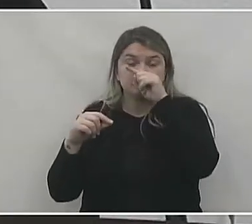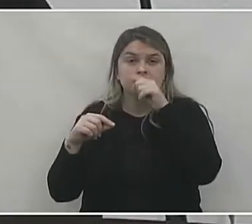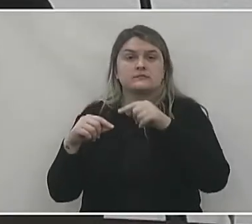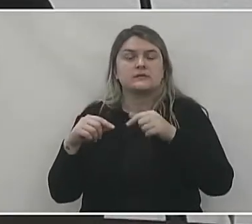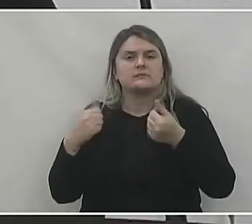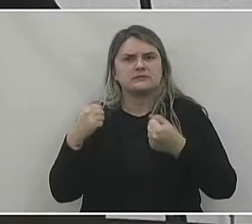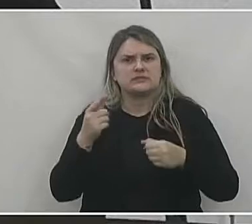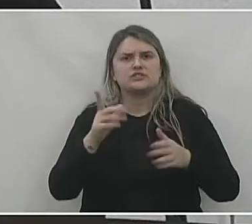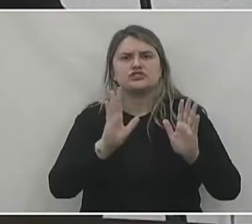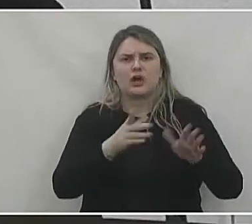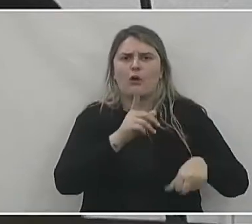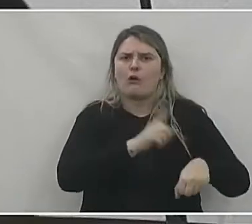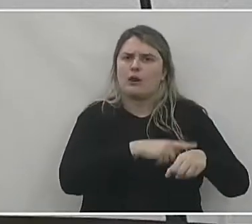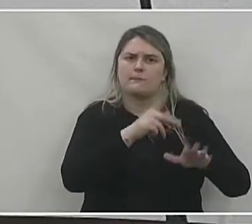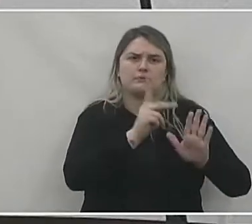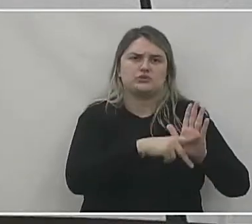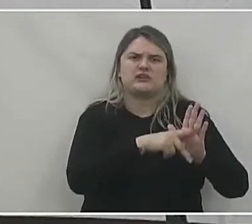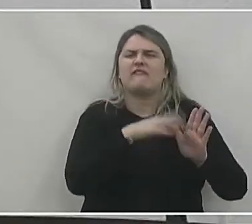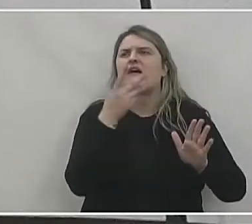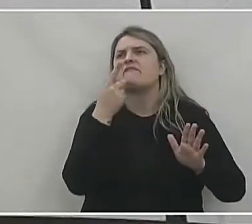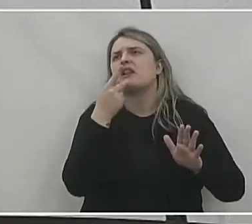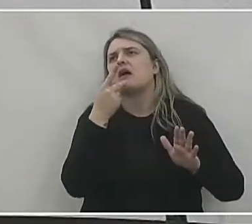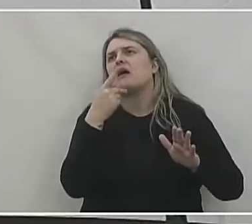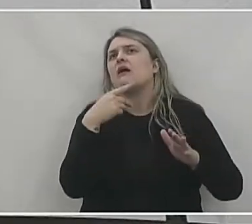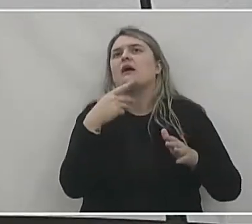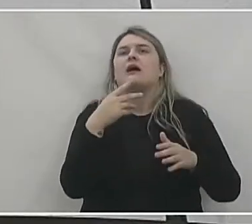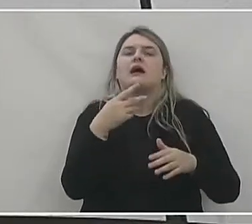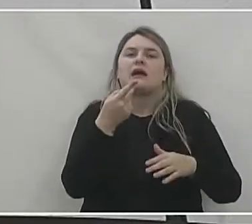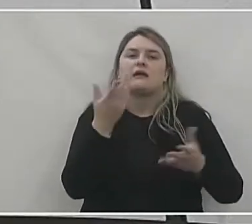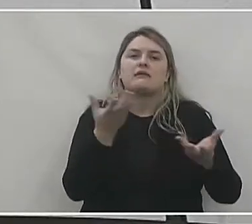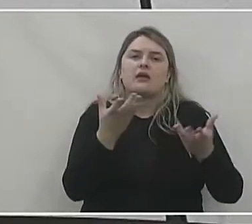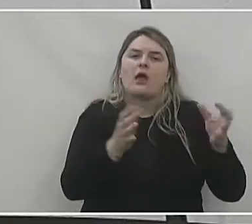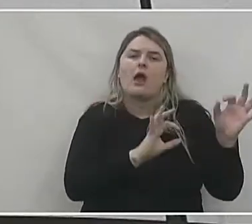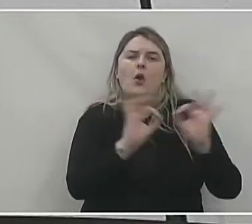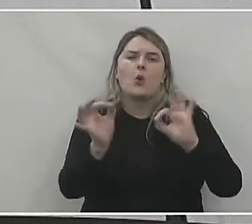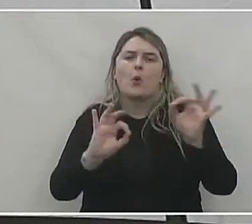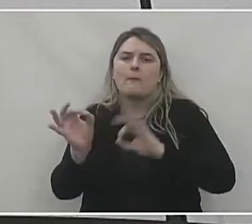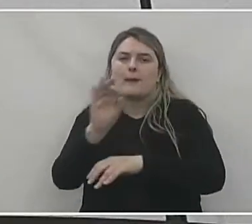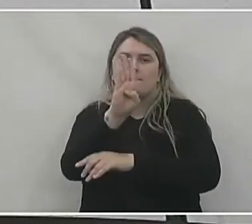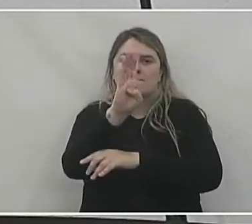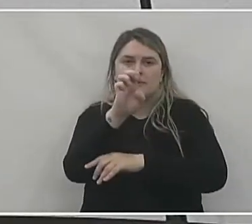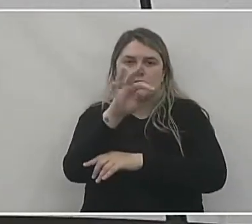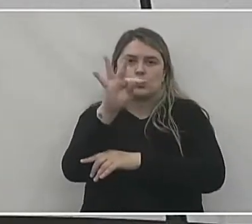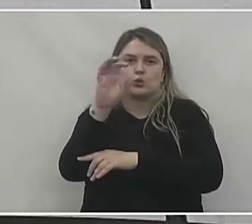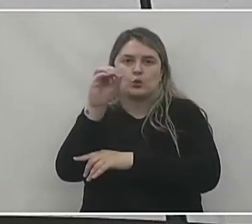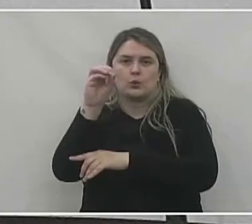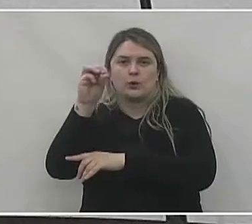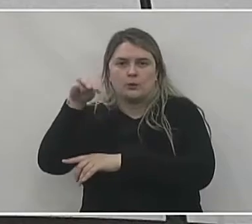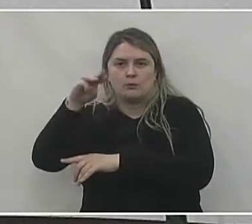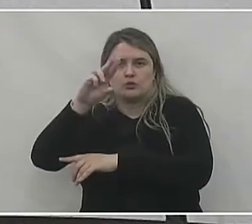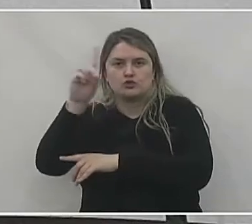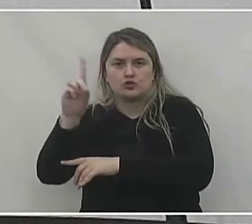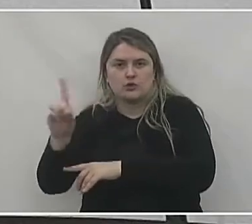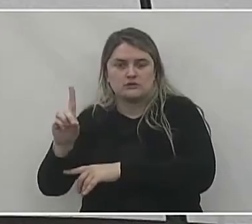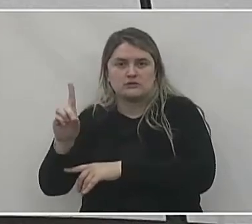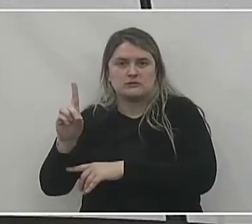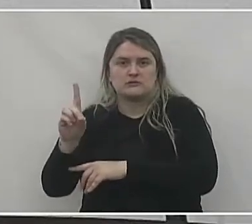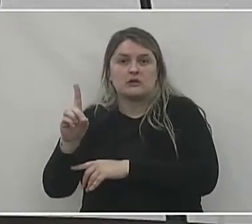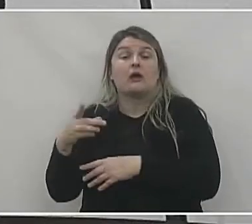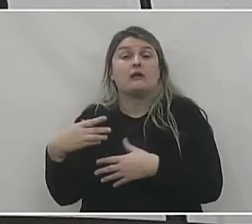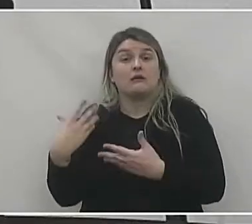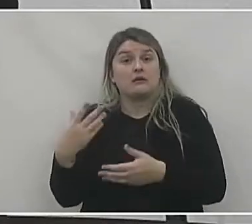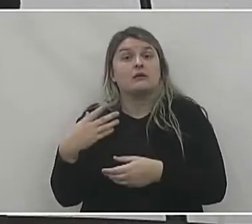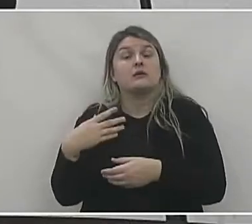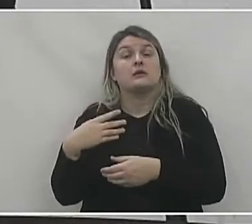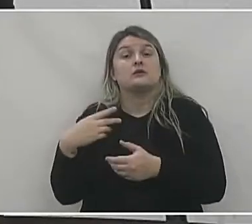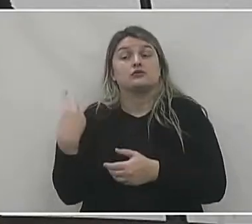mas tem que ter o projeto. Não adianta falar em Bento se nós não tivermos o projeto. Para nós chegarmos lá, talvez conversar com o meu